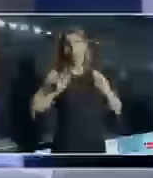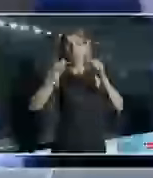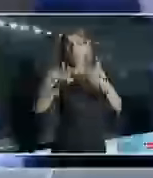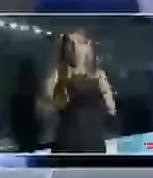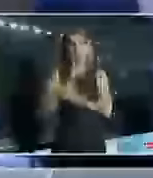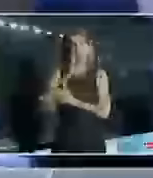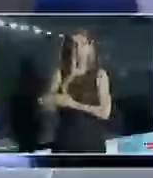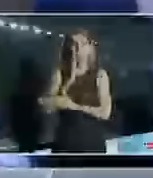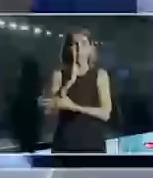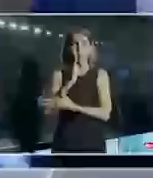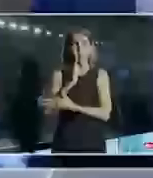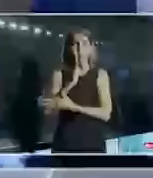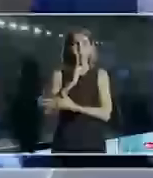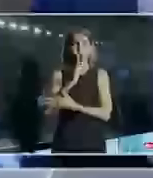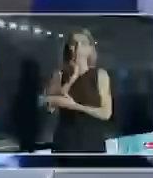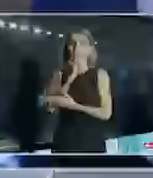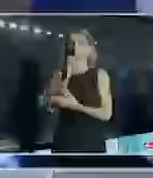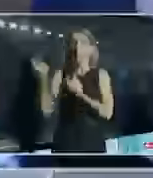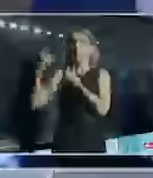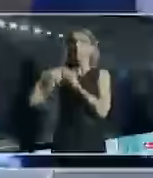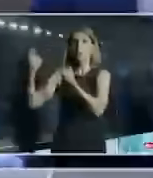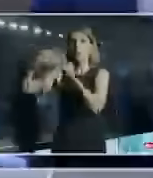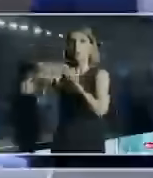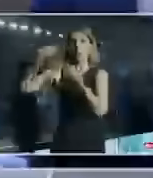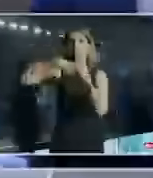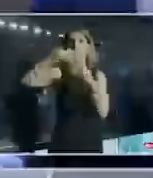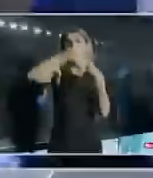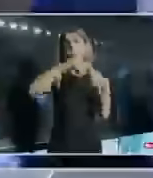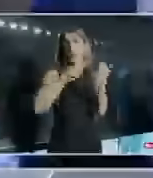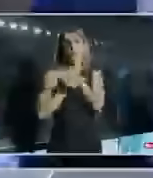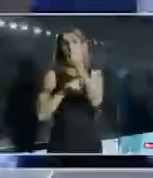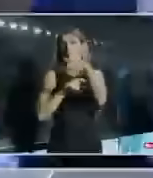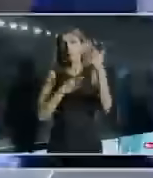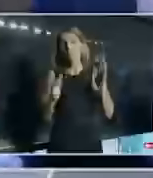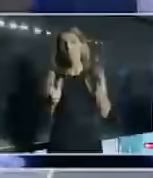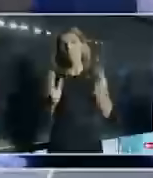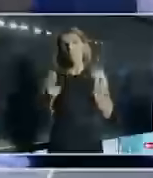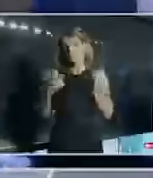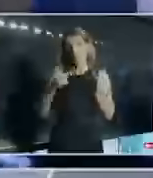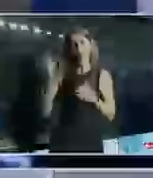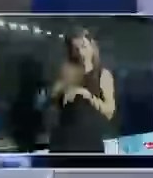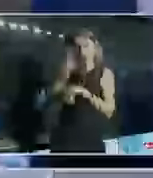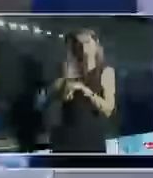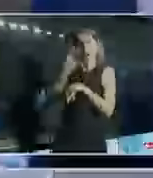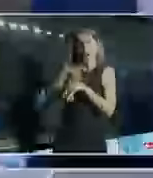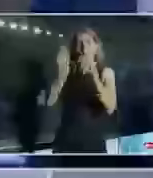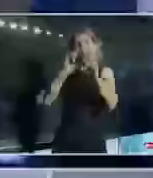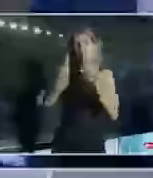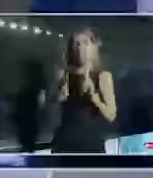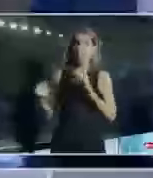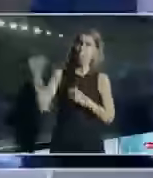no caso de Sérgio moro o tre também entendeu que não havia nenhuma irregularidade e o